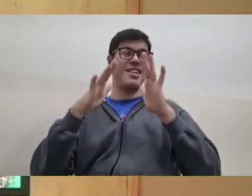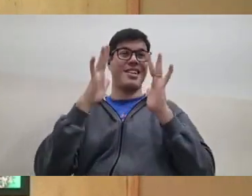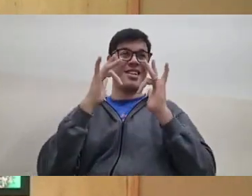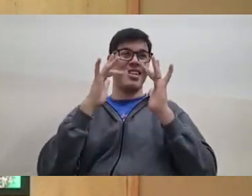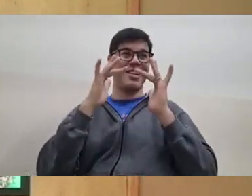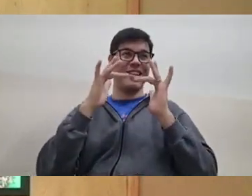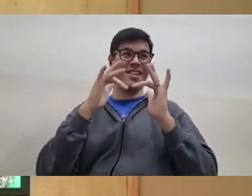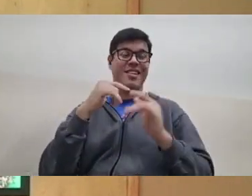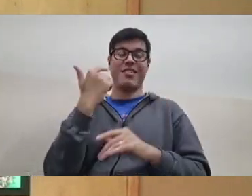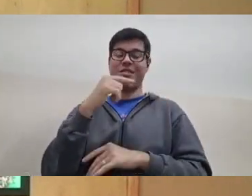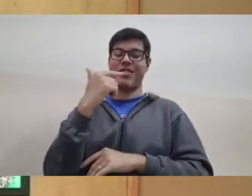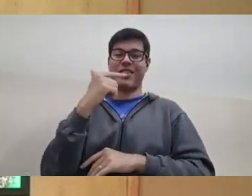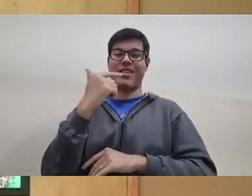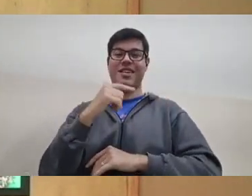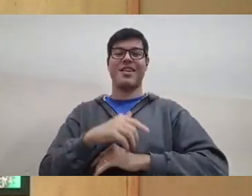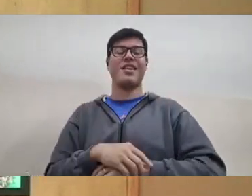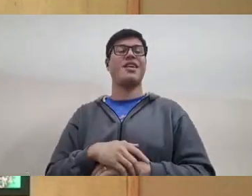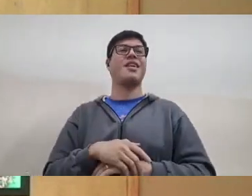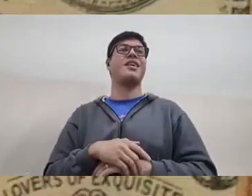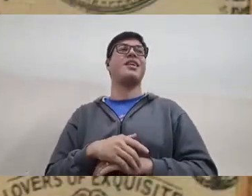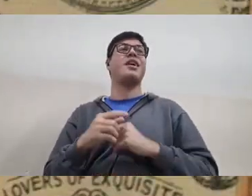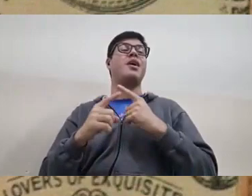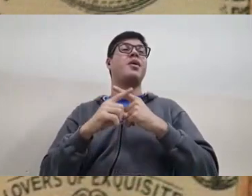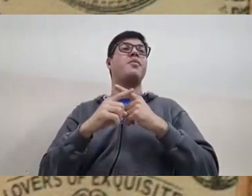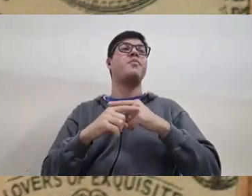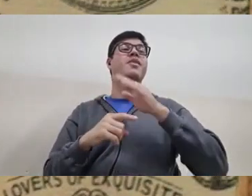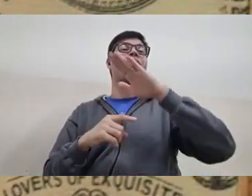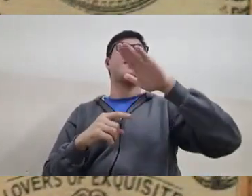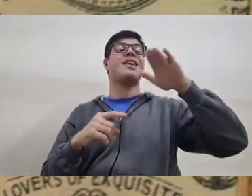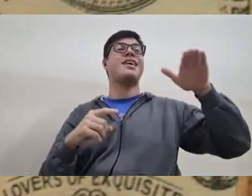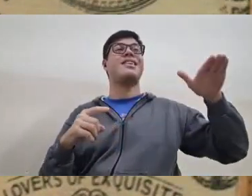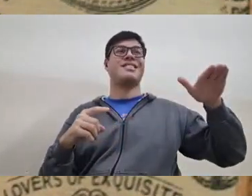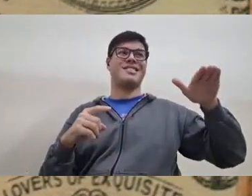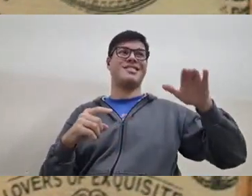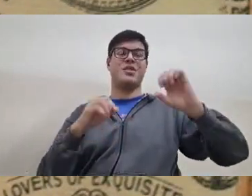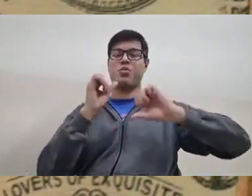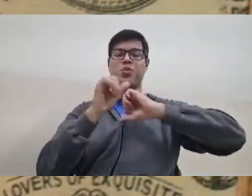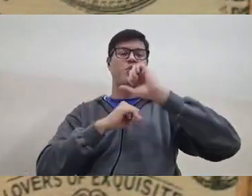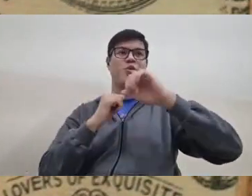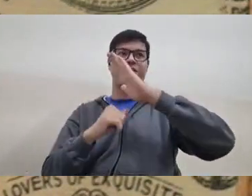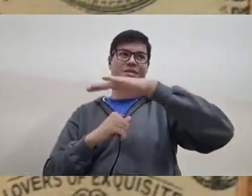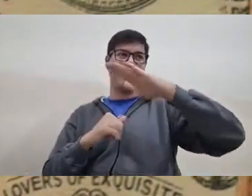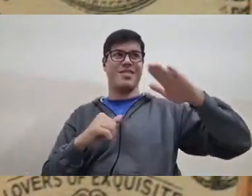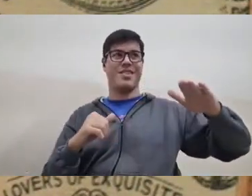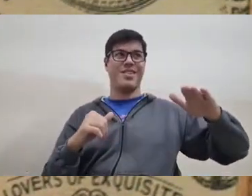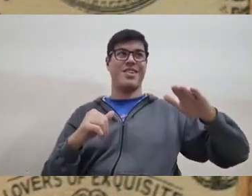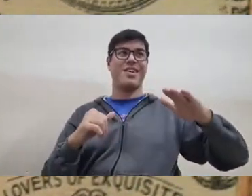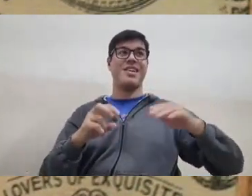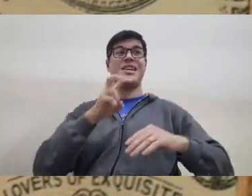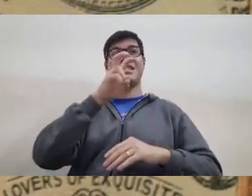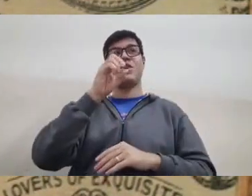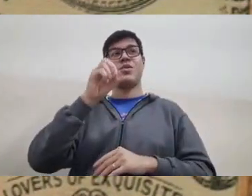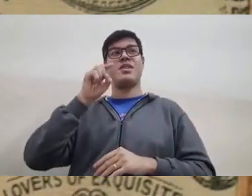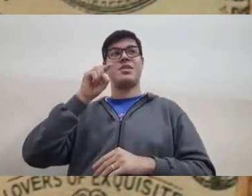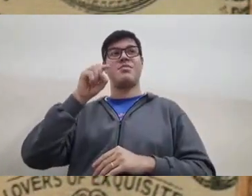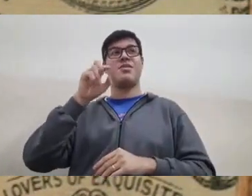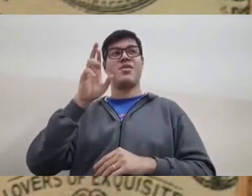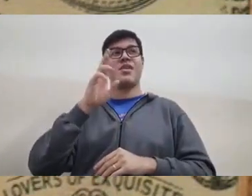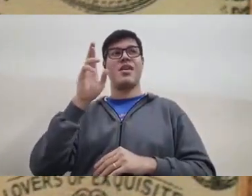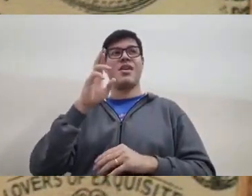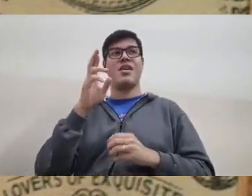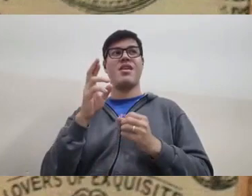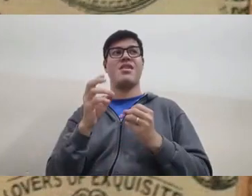namorado infelizmente não vai ter não Não Dia das Crianças Dia das Crianças é dia das crianças que vai ter uma sortear 50 mil